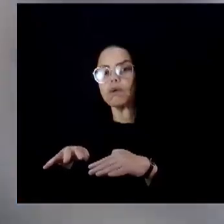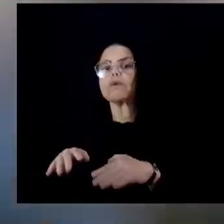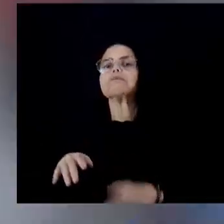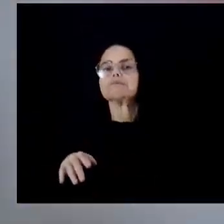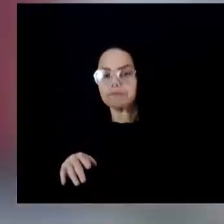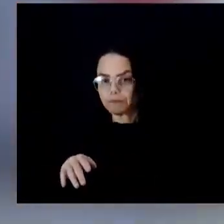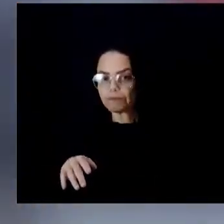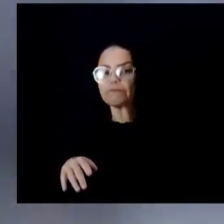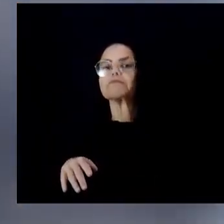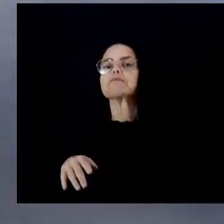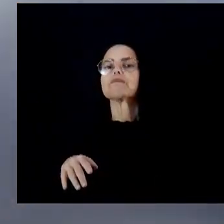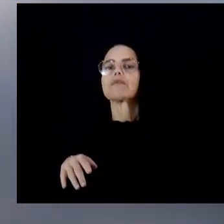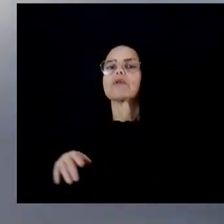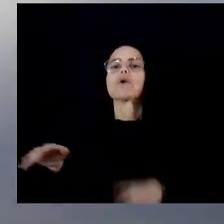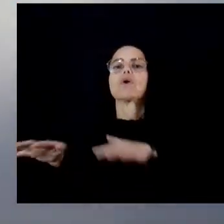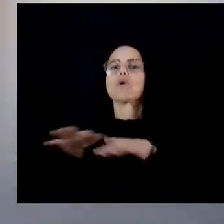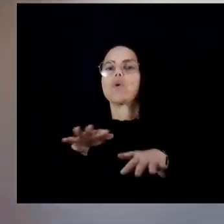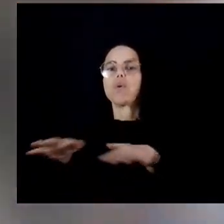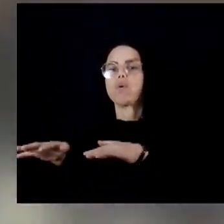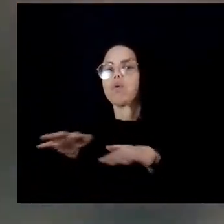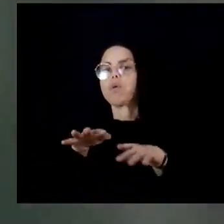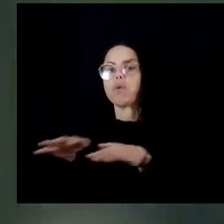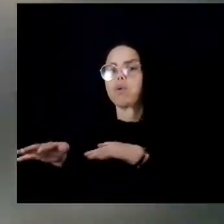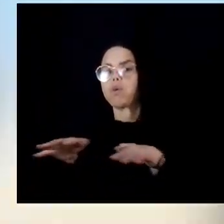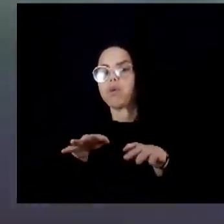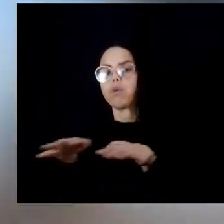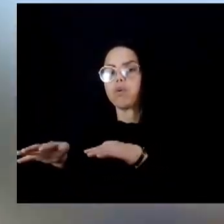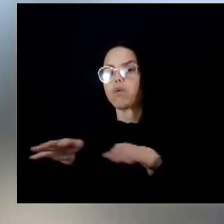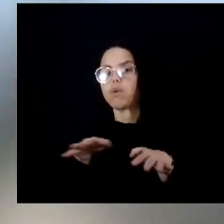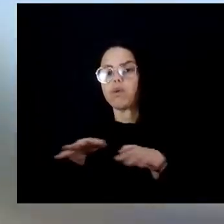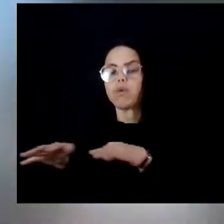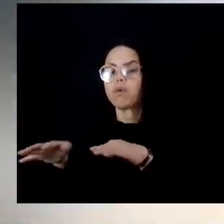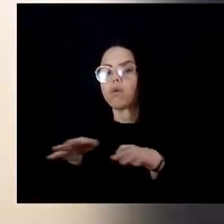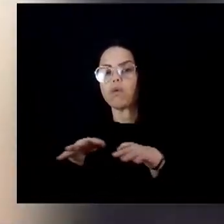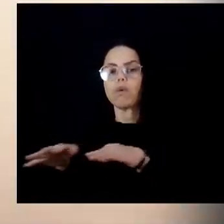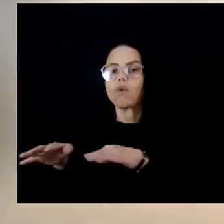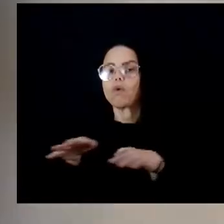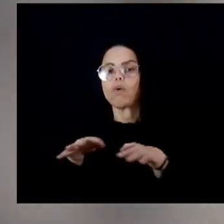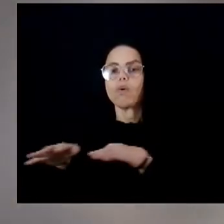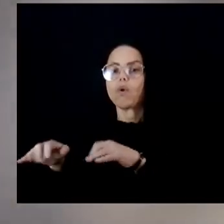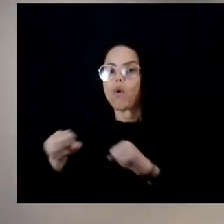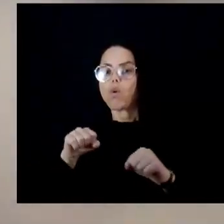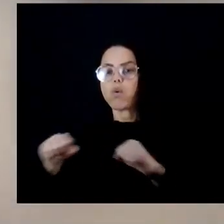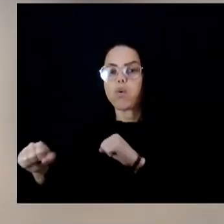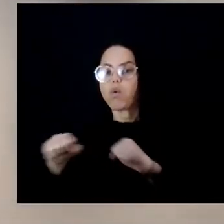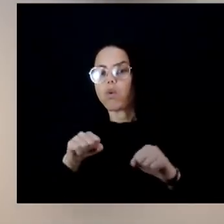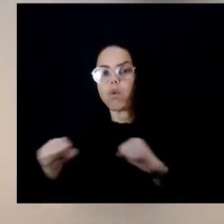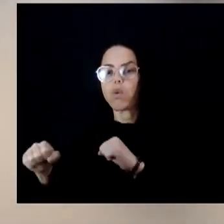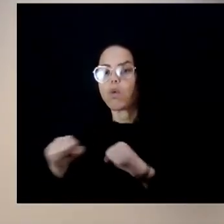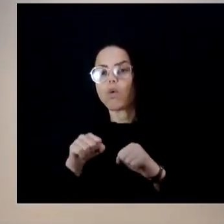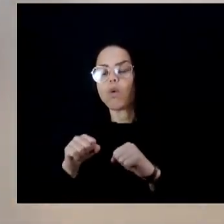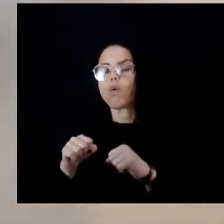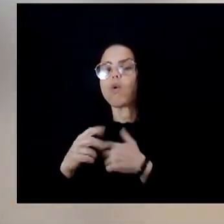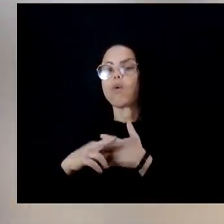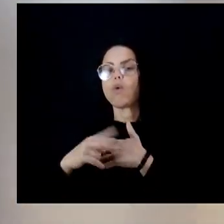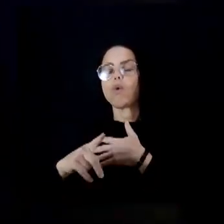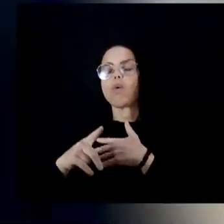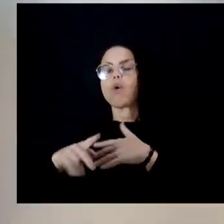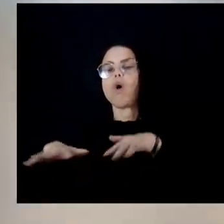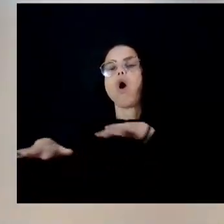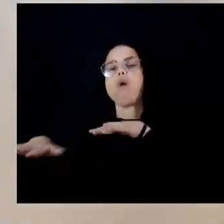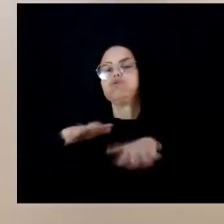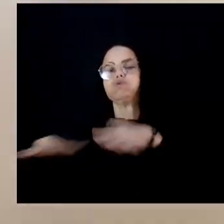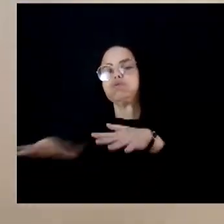pelo interior da Terra, elas vão tremendo. Então, quando as pessoas falam que sentiram um tremor, um abalo, é consequência desse terremoto, né? Essas ondas que